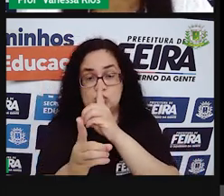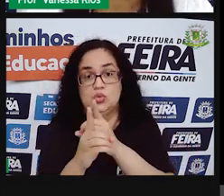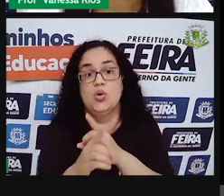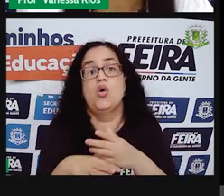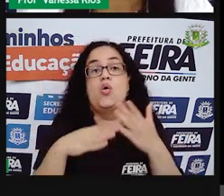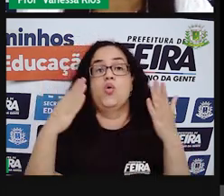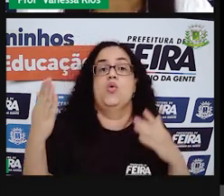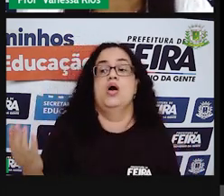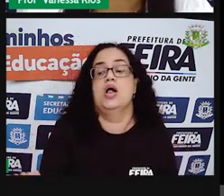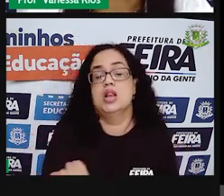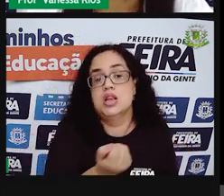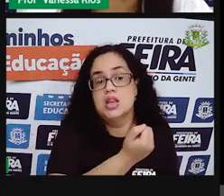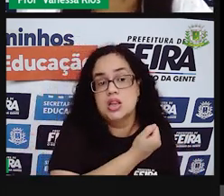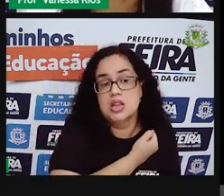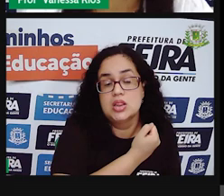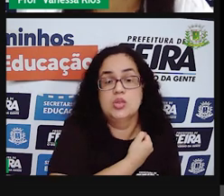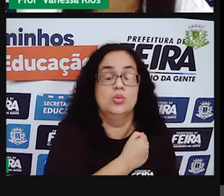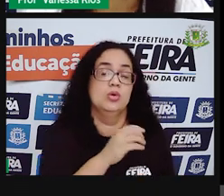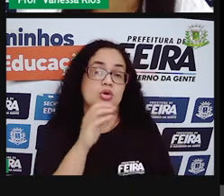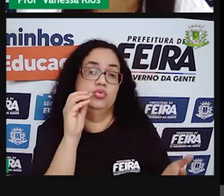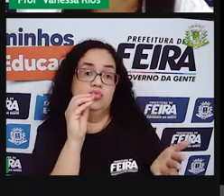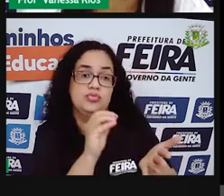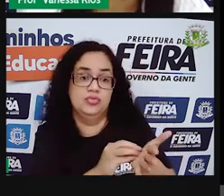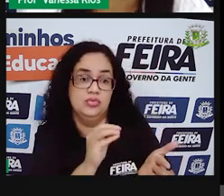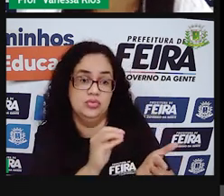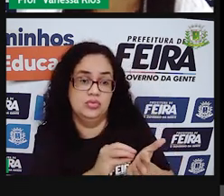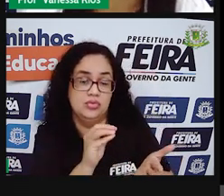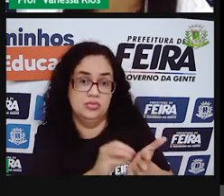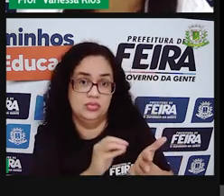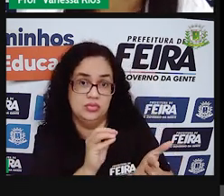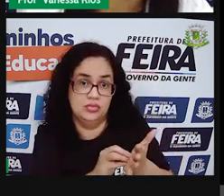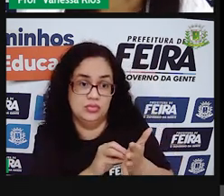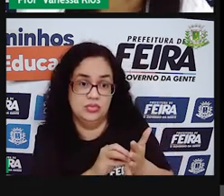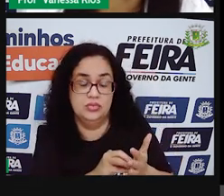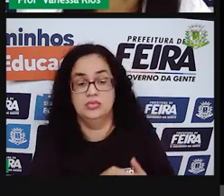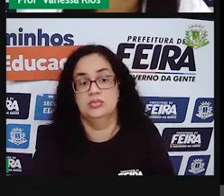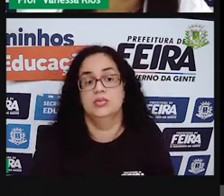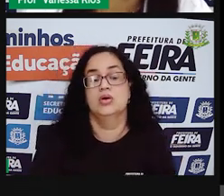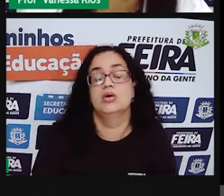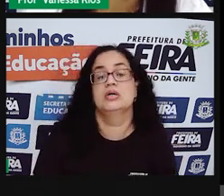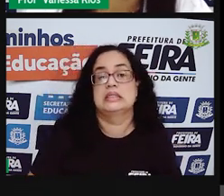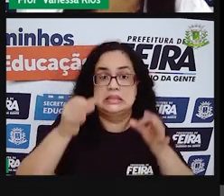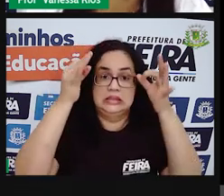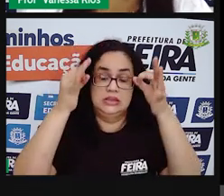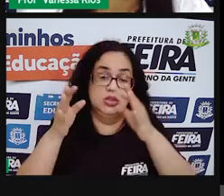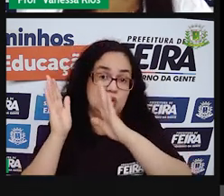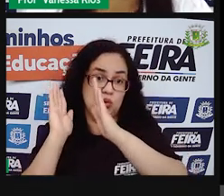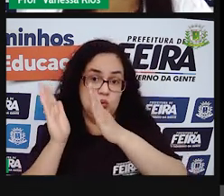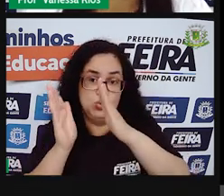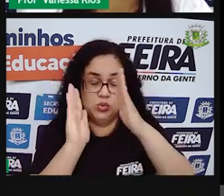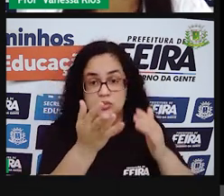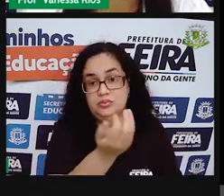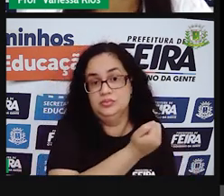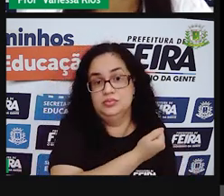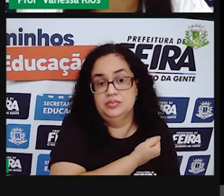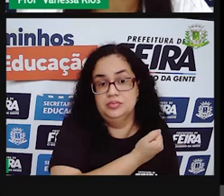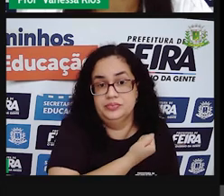quais números estão faltando ou quais números ali completariam corretamente uma sequência